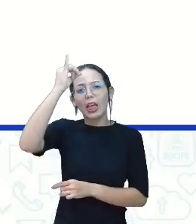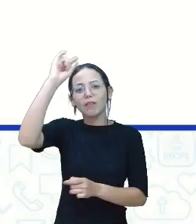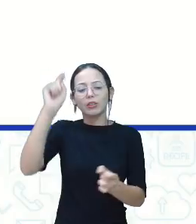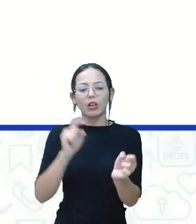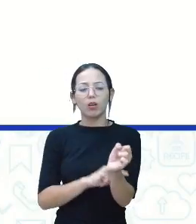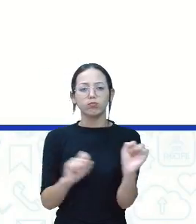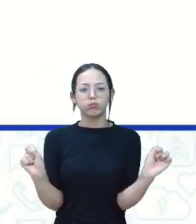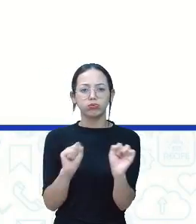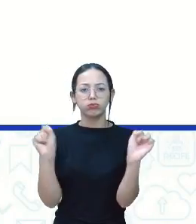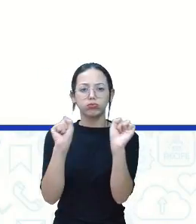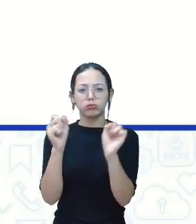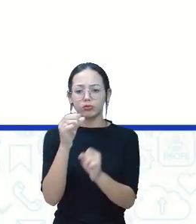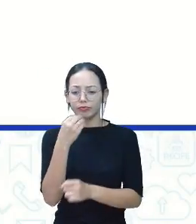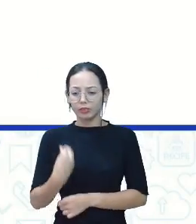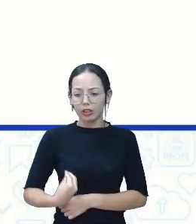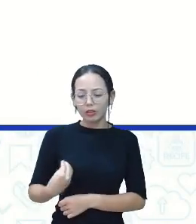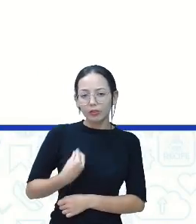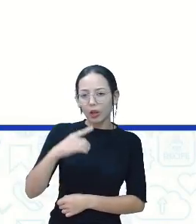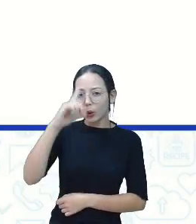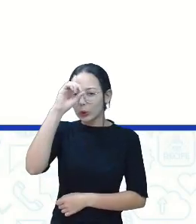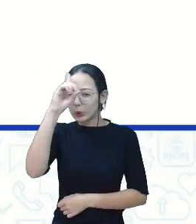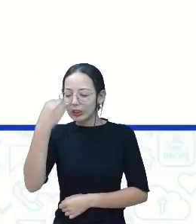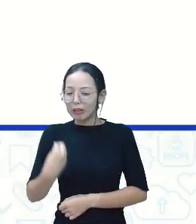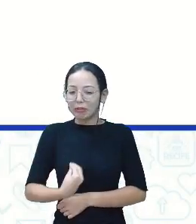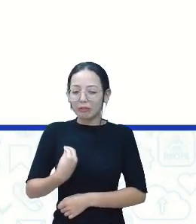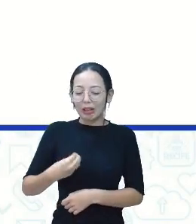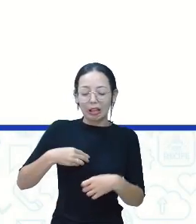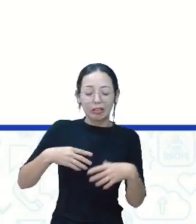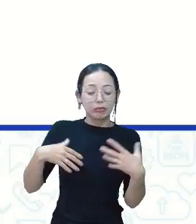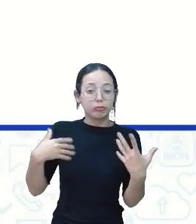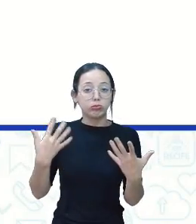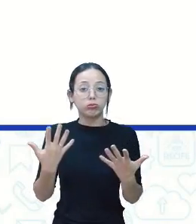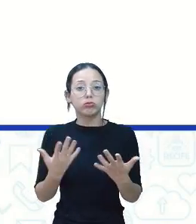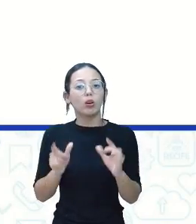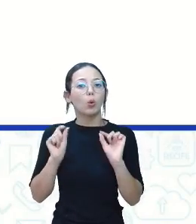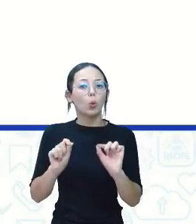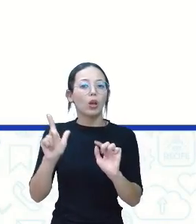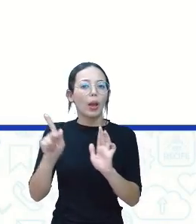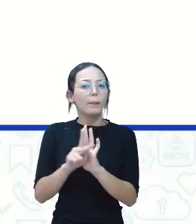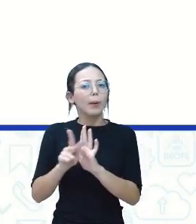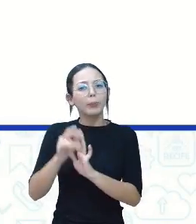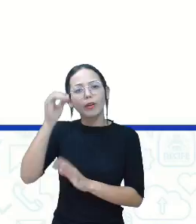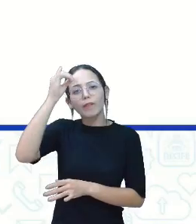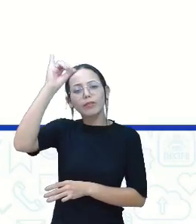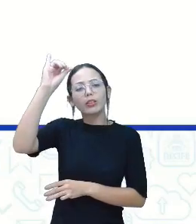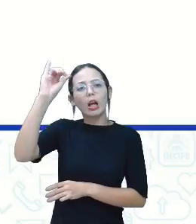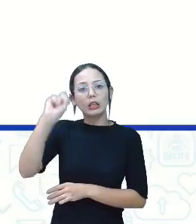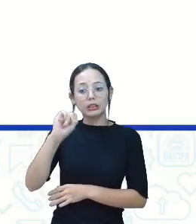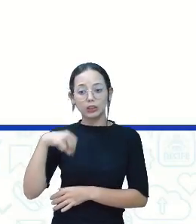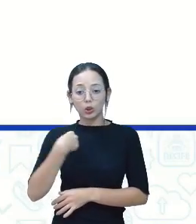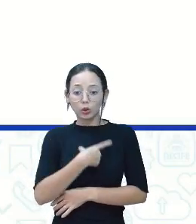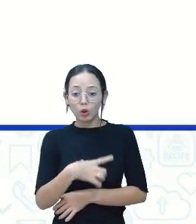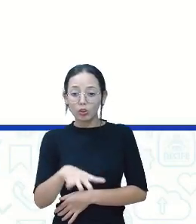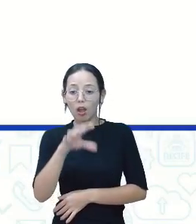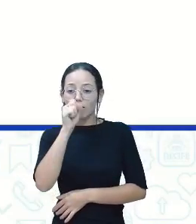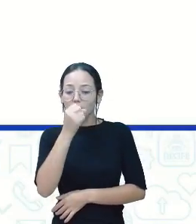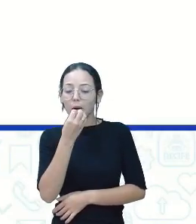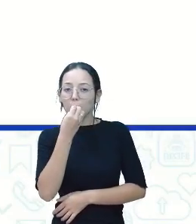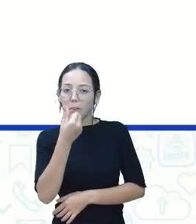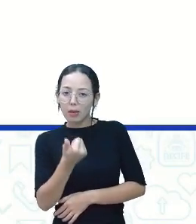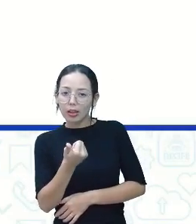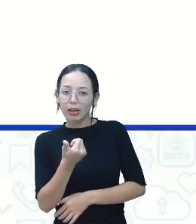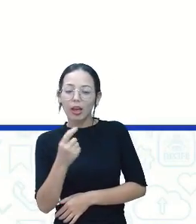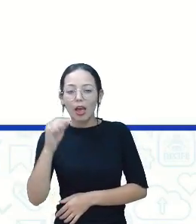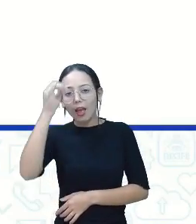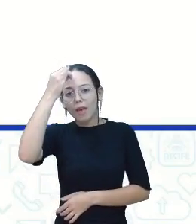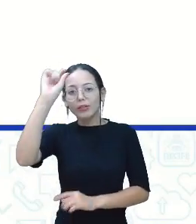anti-estresse. No dia a dia nosso, que estamos nessa vida corrida, ele funciona como anti-estresse, se respirarmos bem. Fornece um